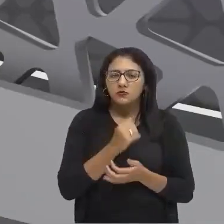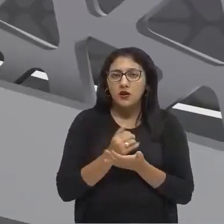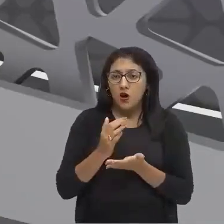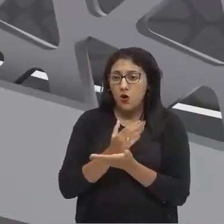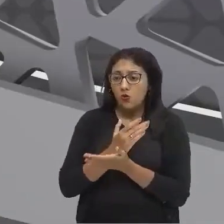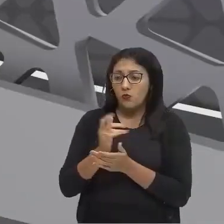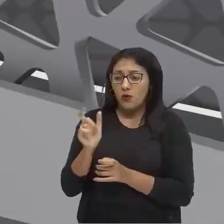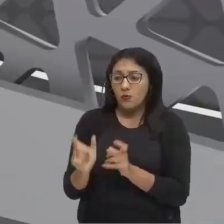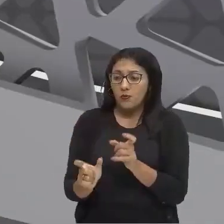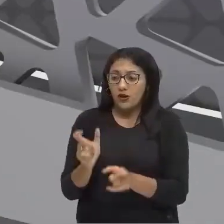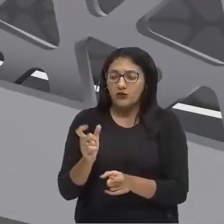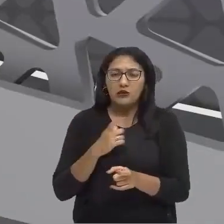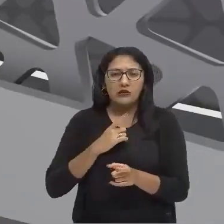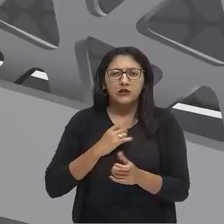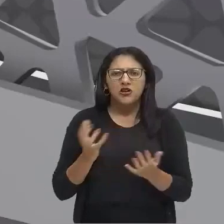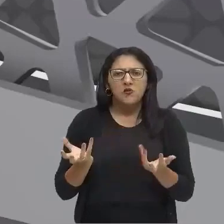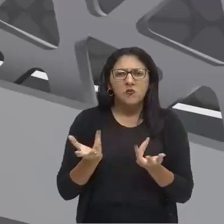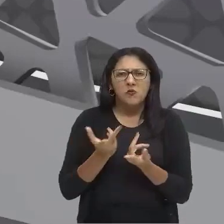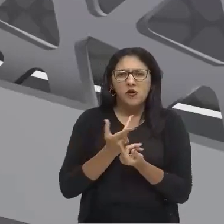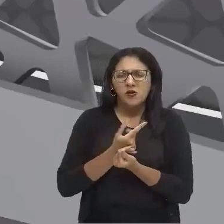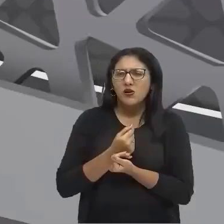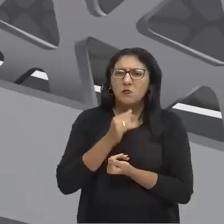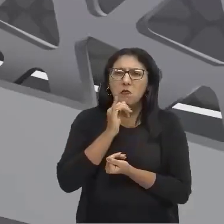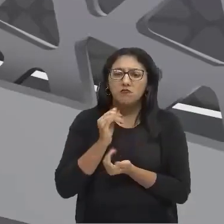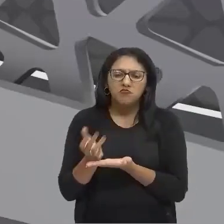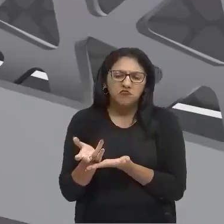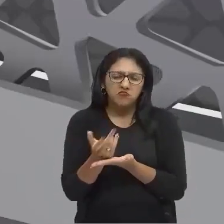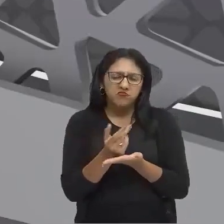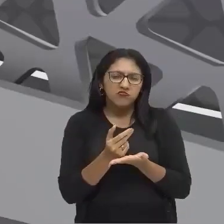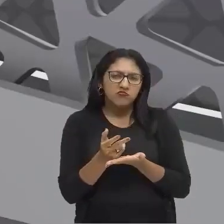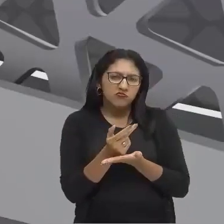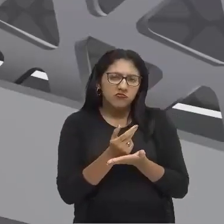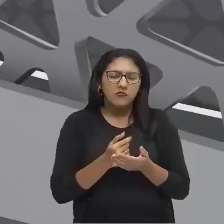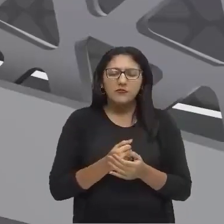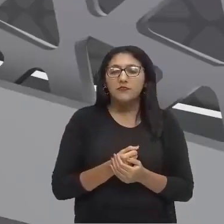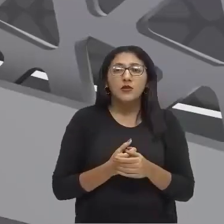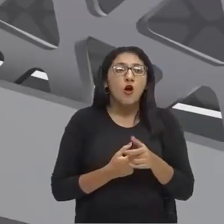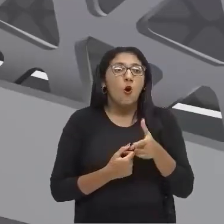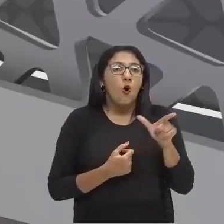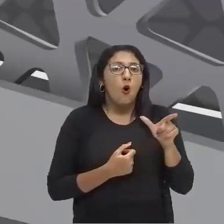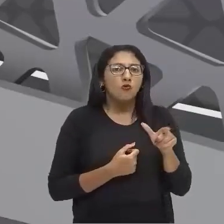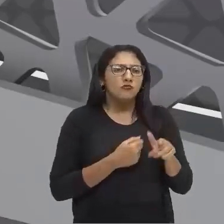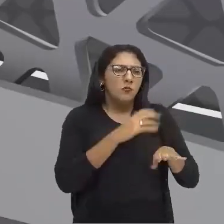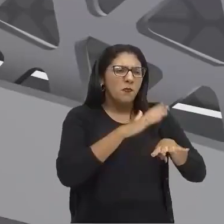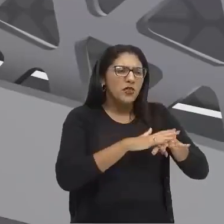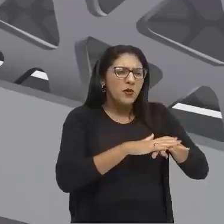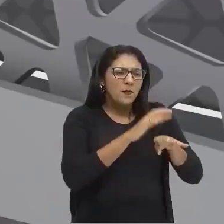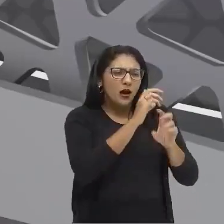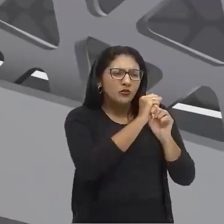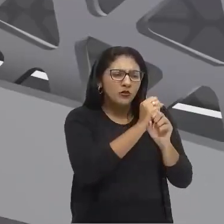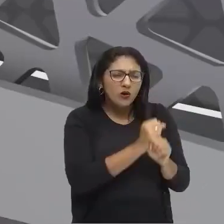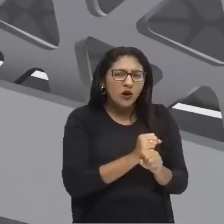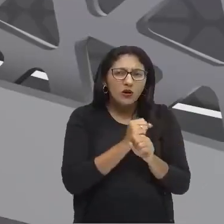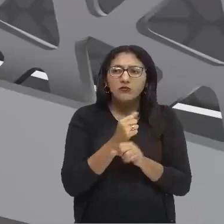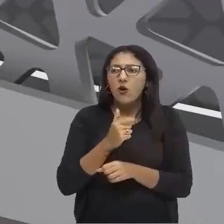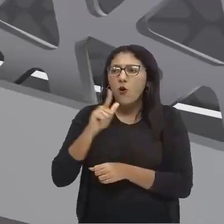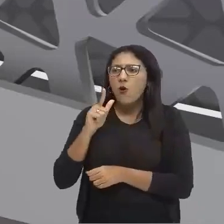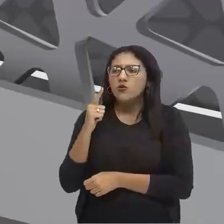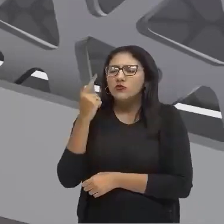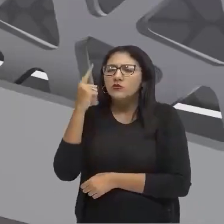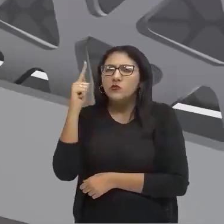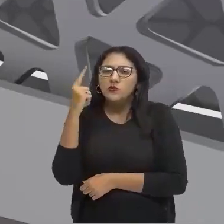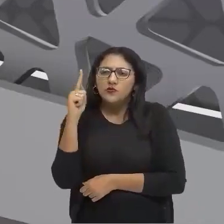habilidade muito em desenho, outro em cálculos matemáticos, outro em geografia,